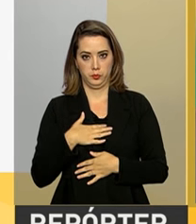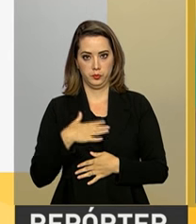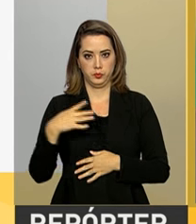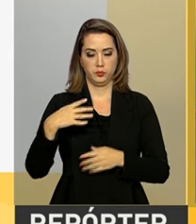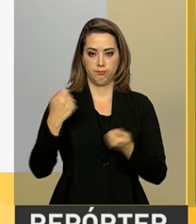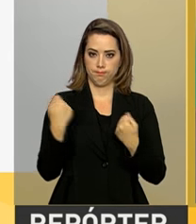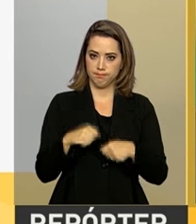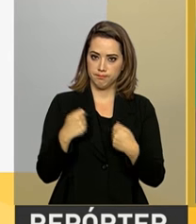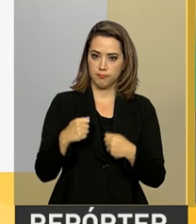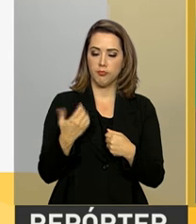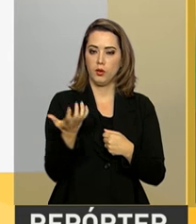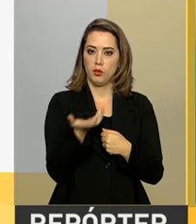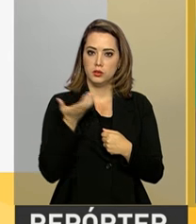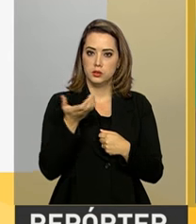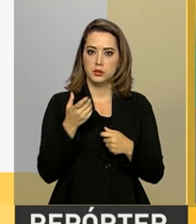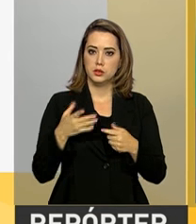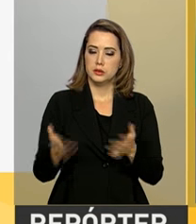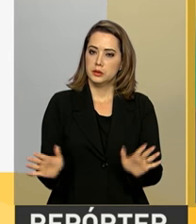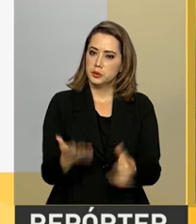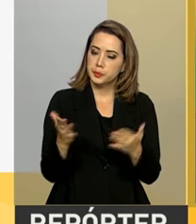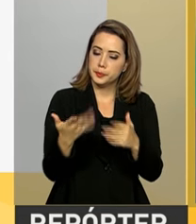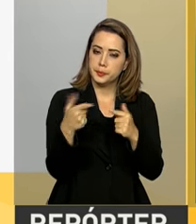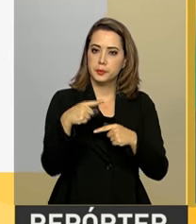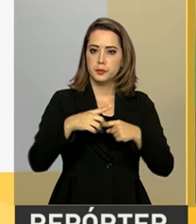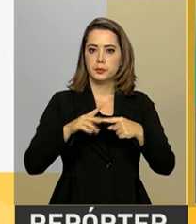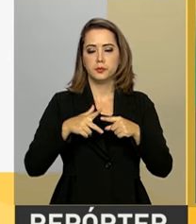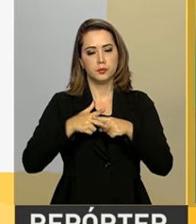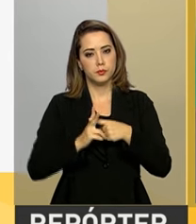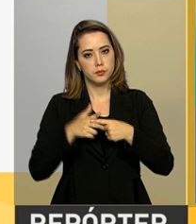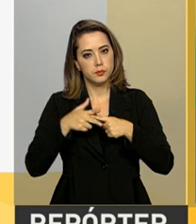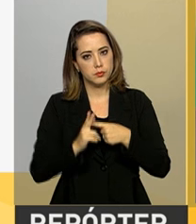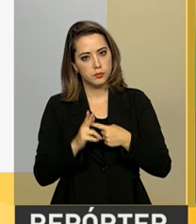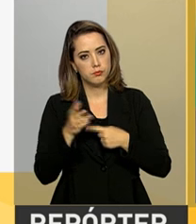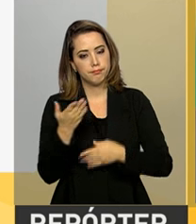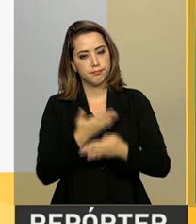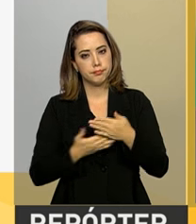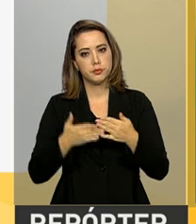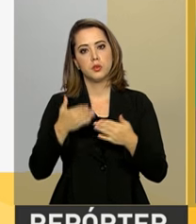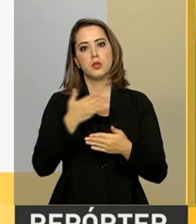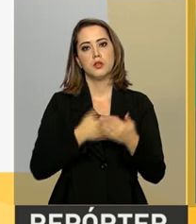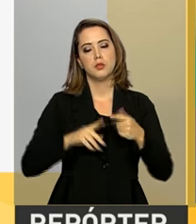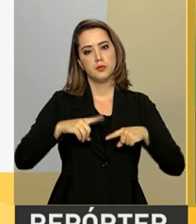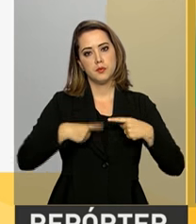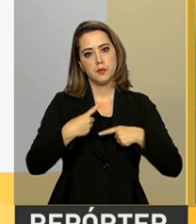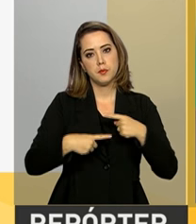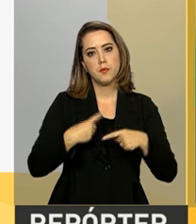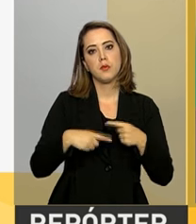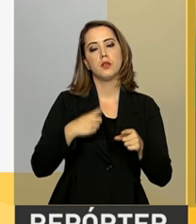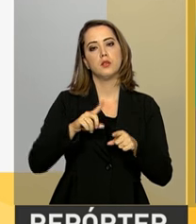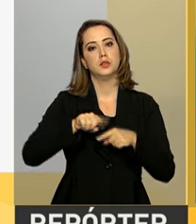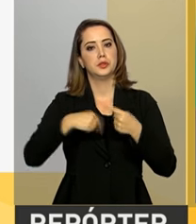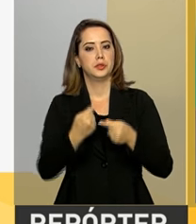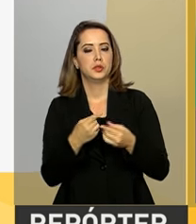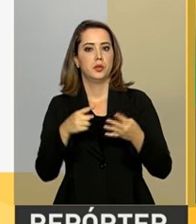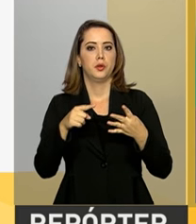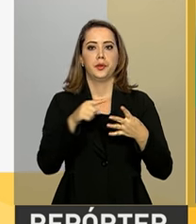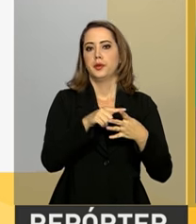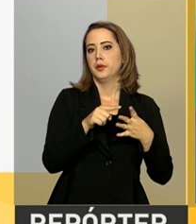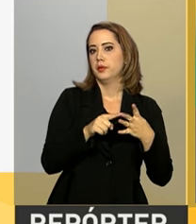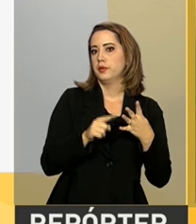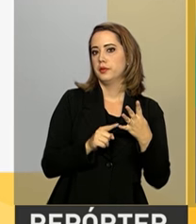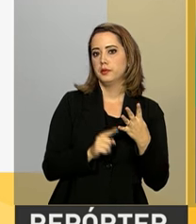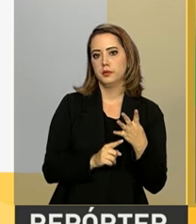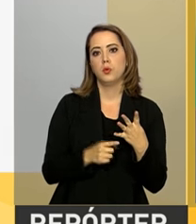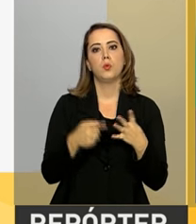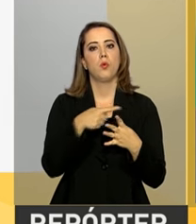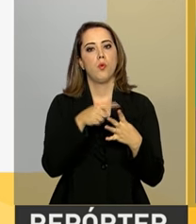muitíssimo a reforma política nós vamos apanhar dois três quatro pontos eh não podemos fazer uma digamos